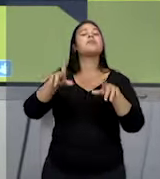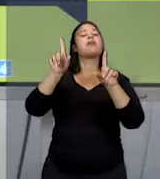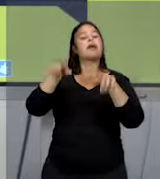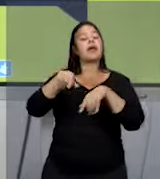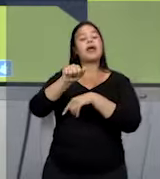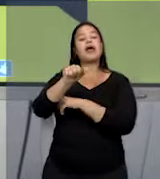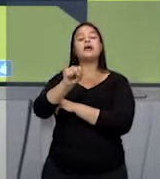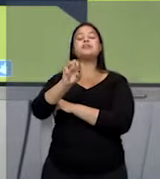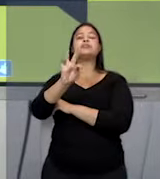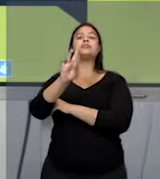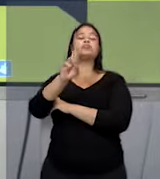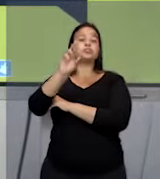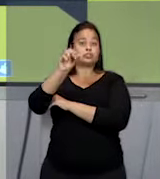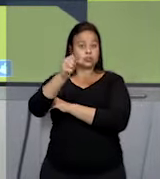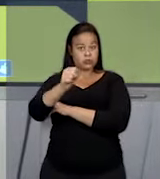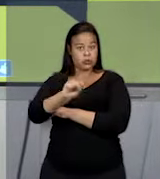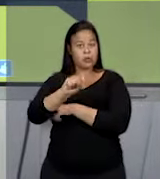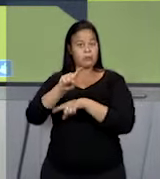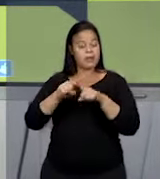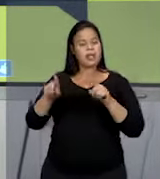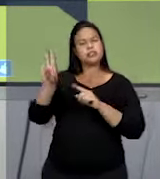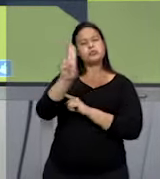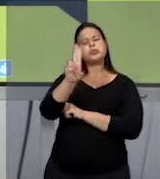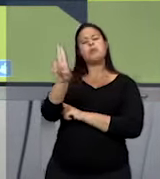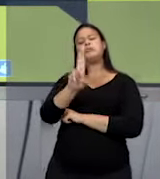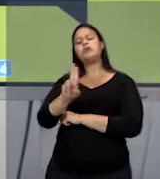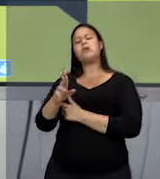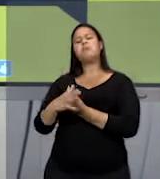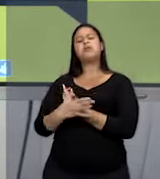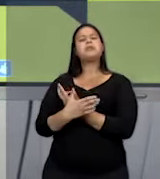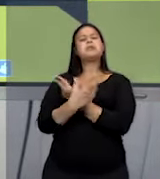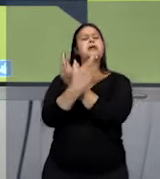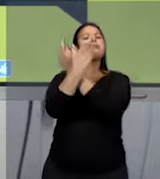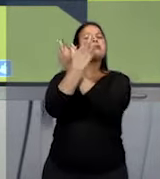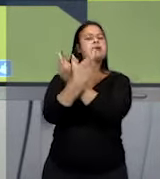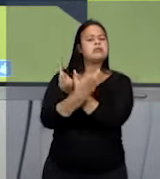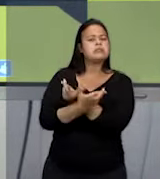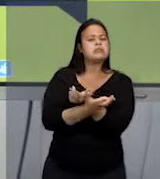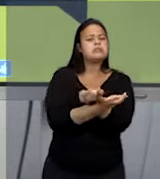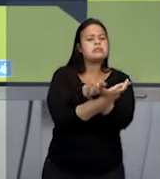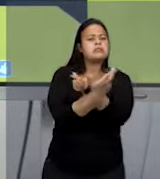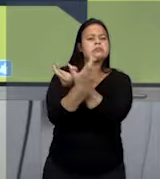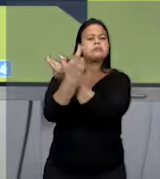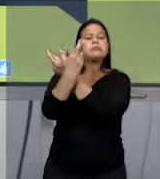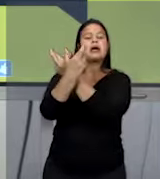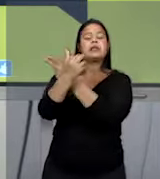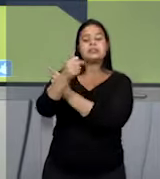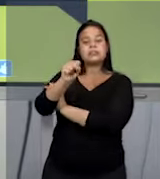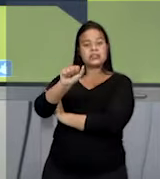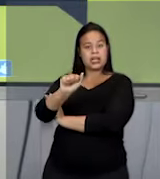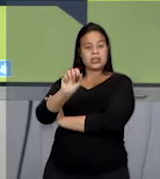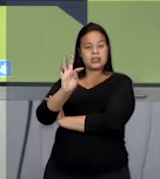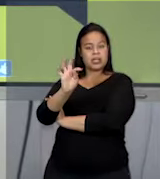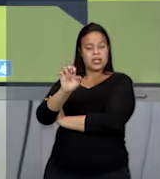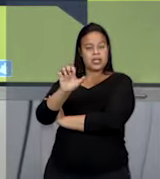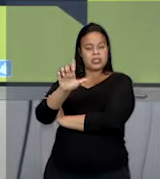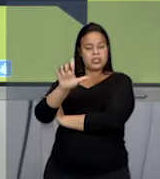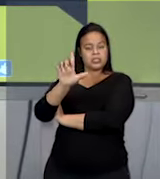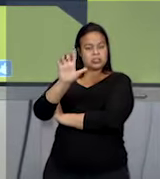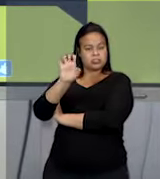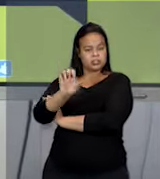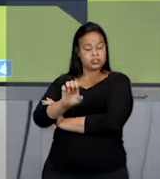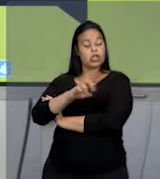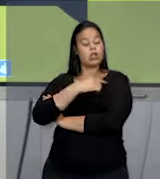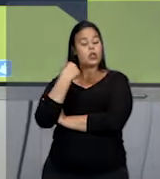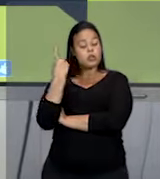astros, mas nós usamos esse nome satélite para equipamentos espaciais que